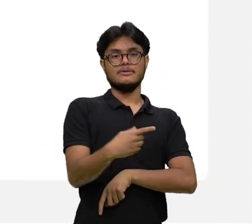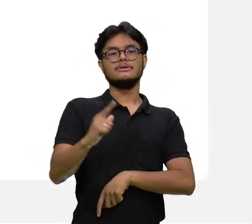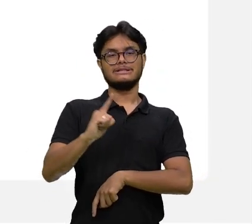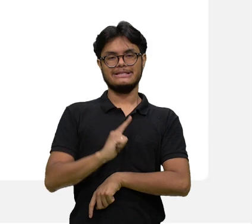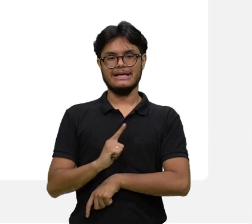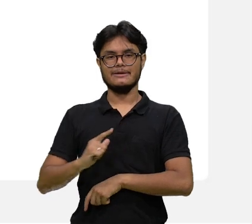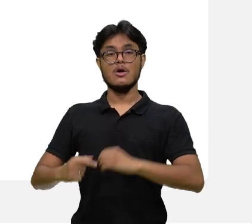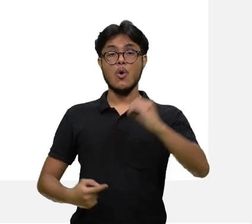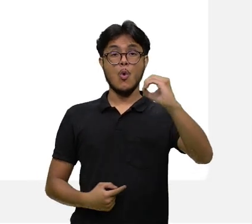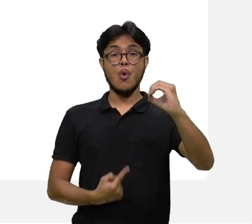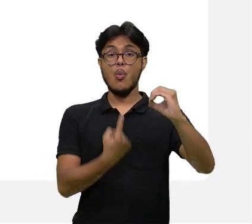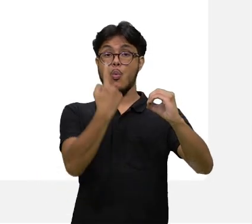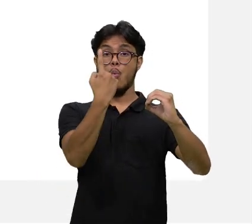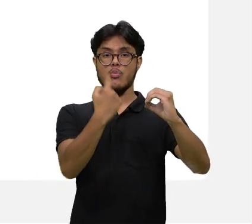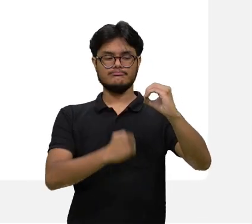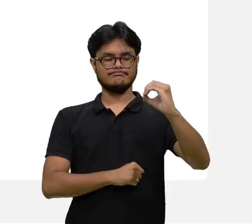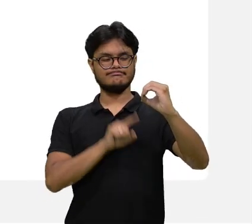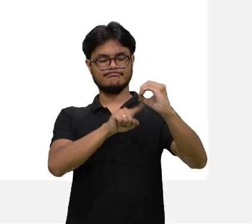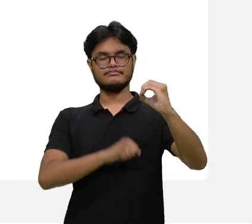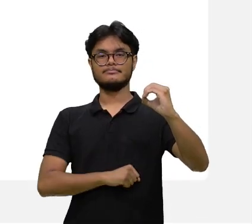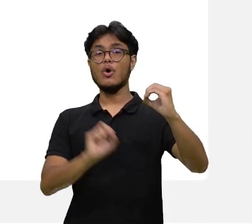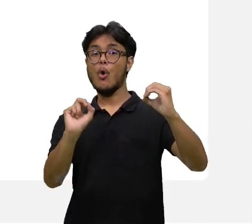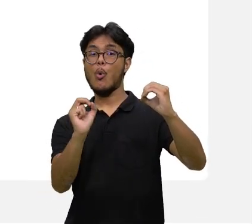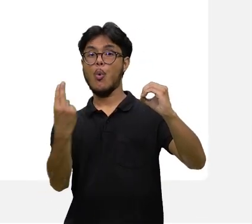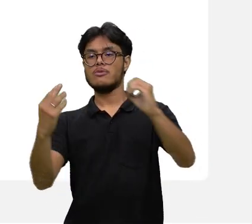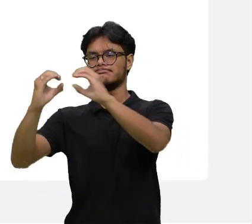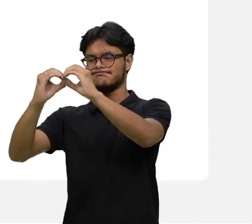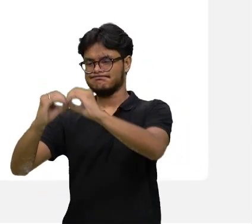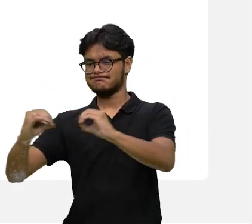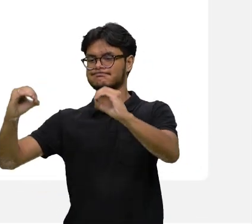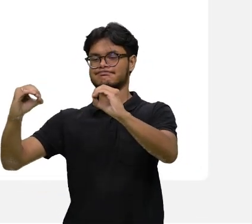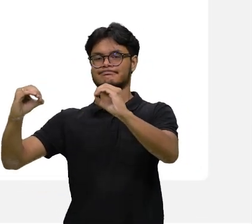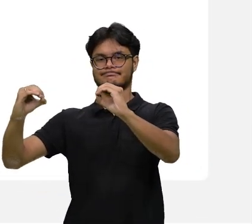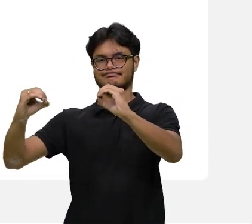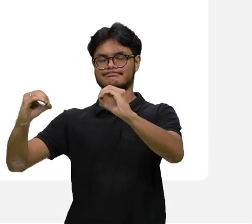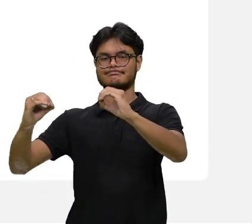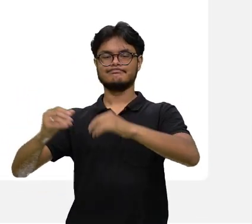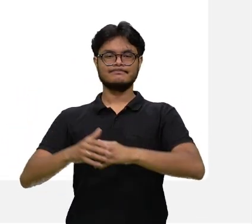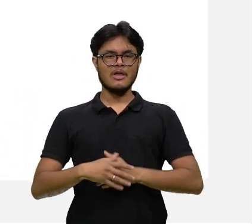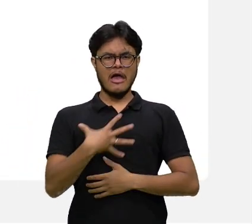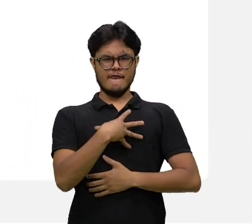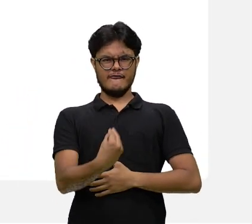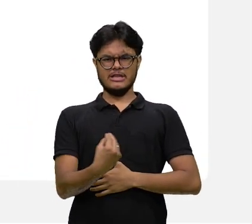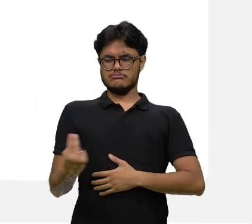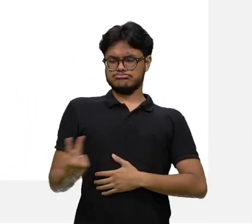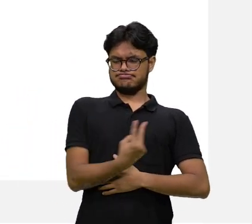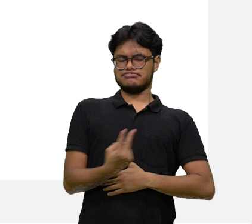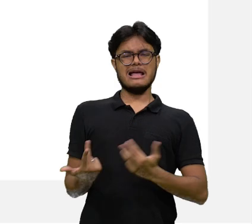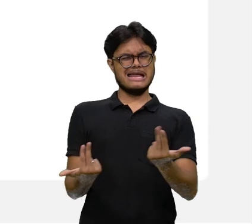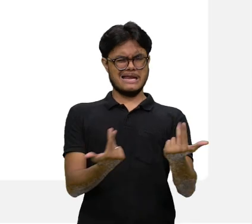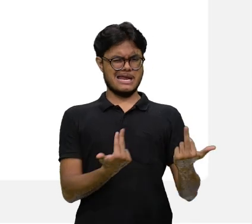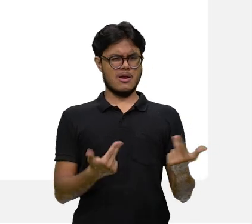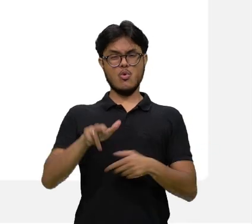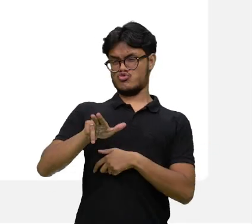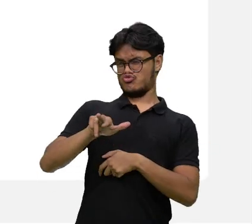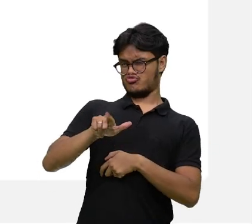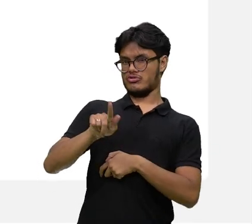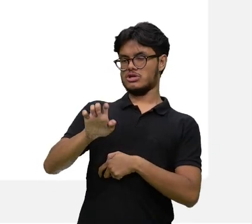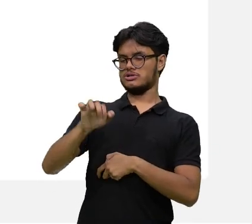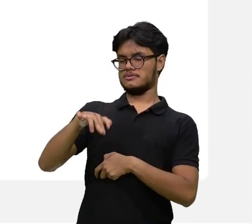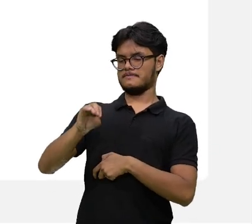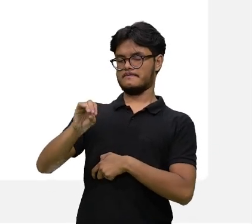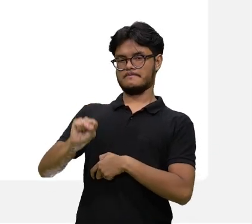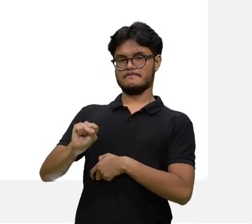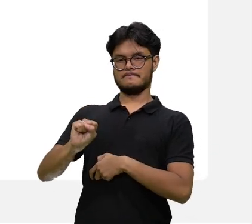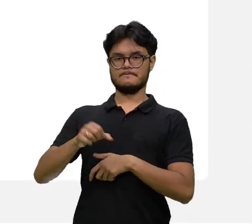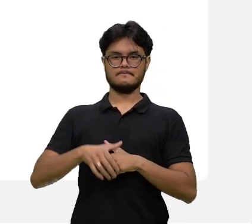e dizigóticos, como a gente pode perceber ali. Gêmeos originados de apenas uma célula ovo ou zigoto, como você vê no nosso